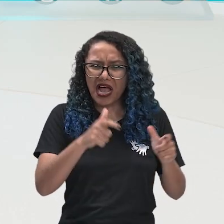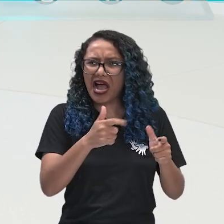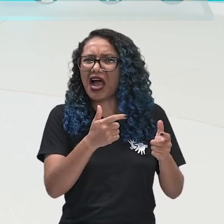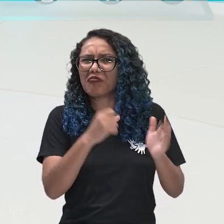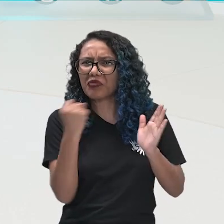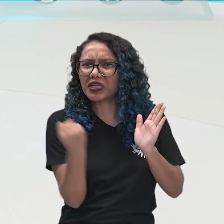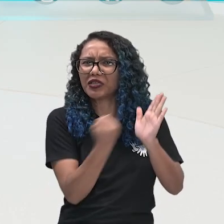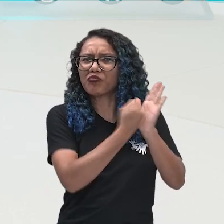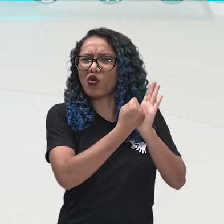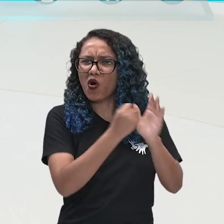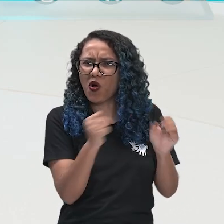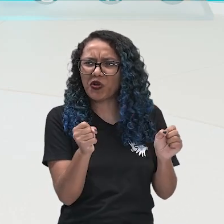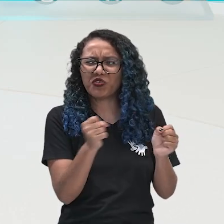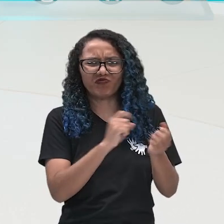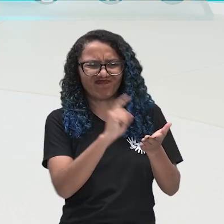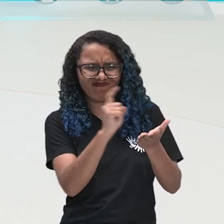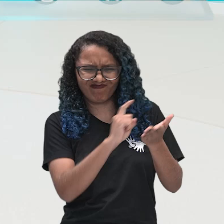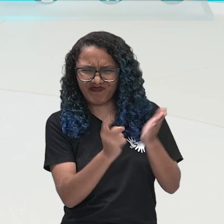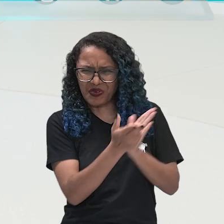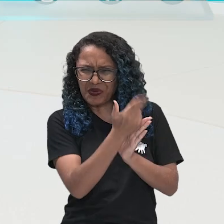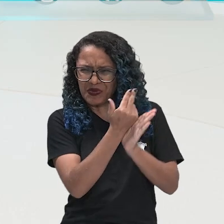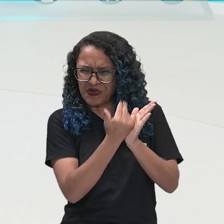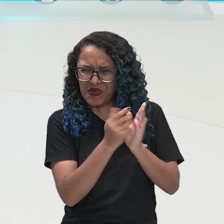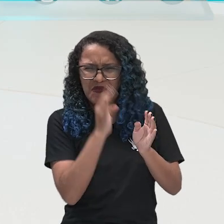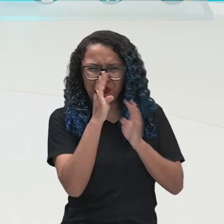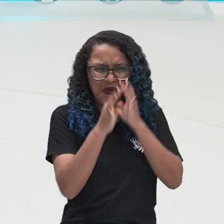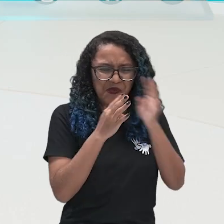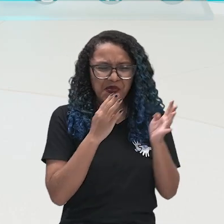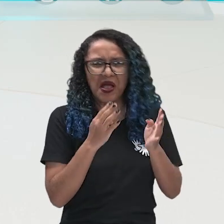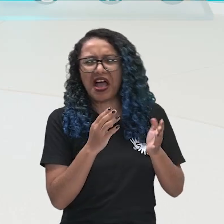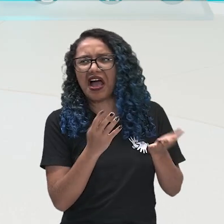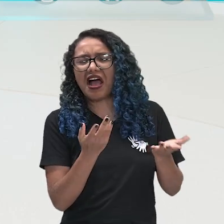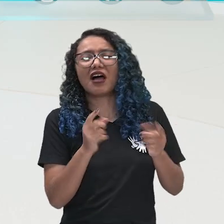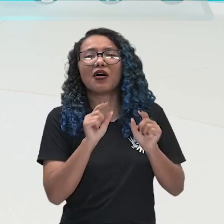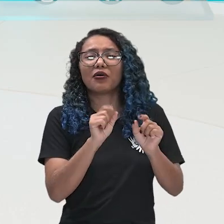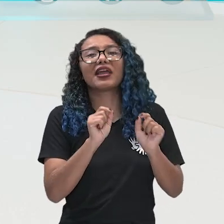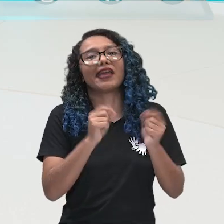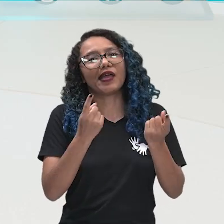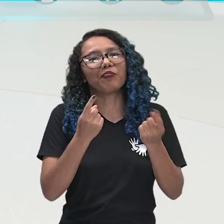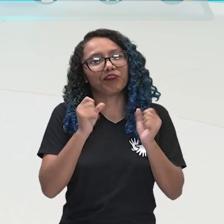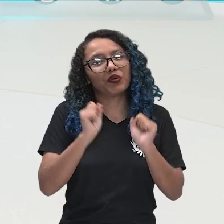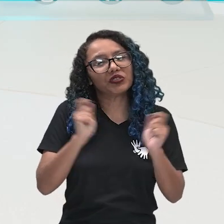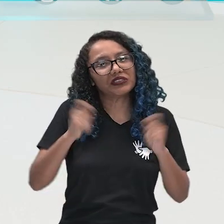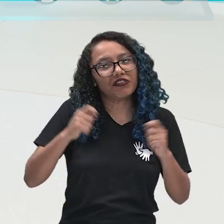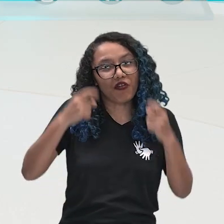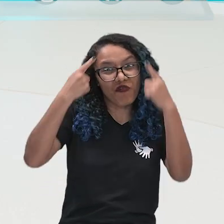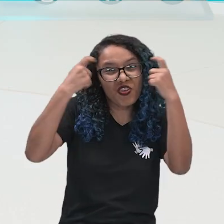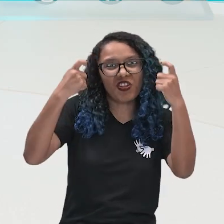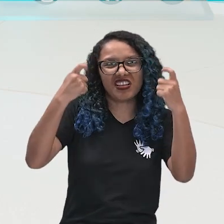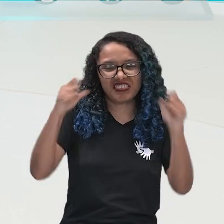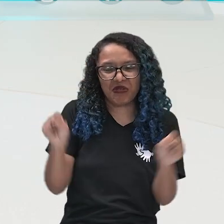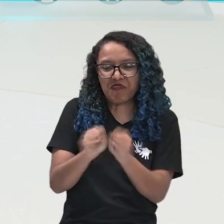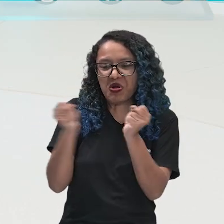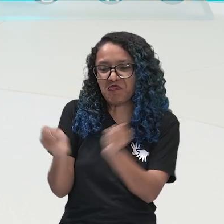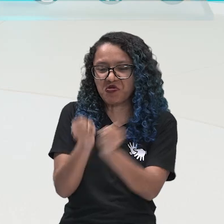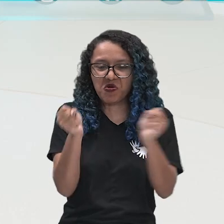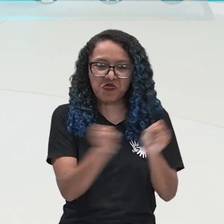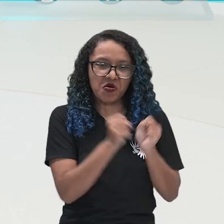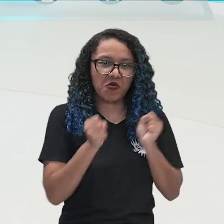danifica um patrimônio público também, aí ele passa a ser vandalismo, certo? Então,